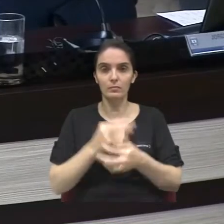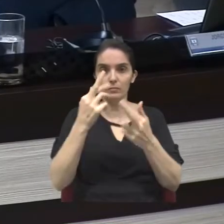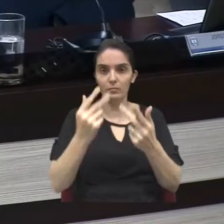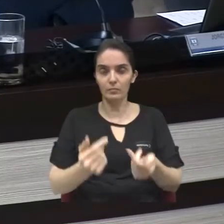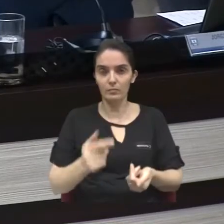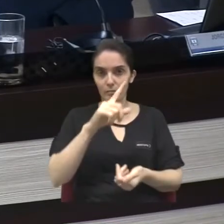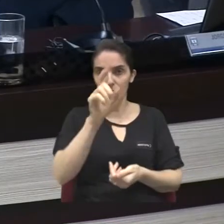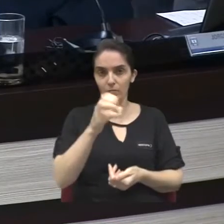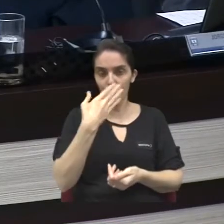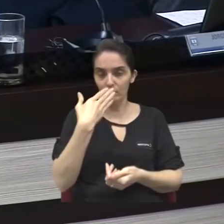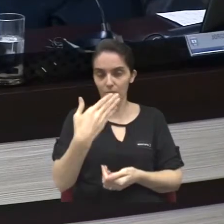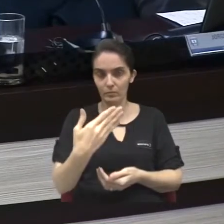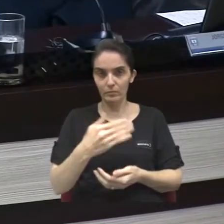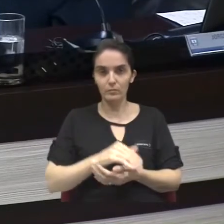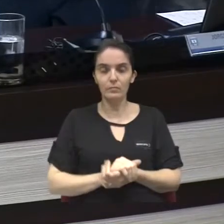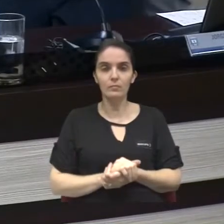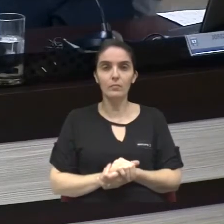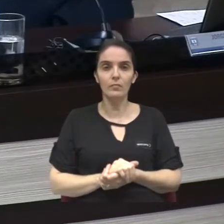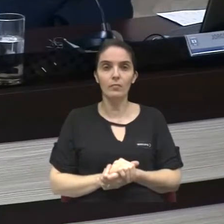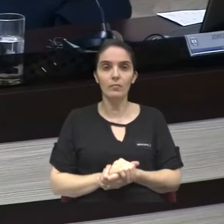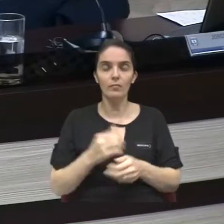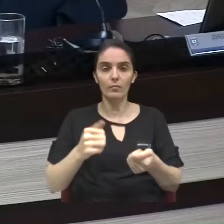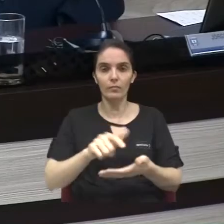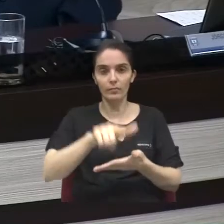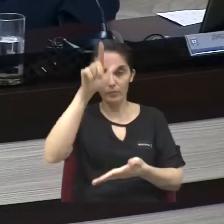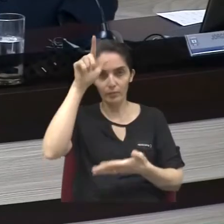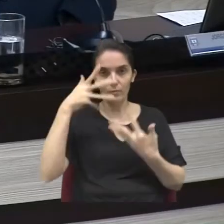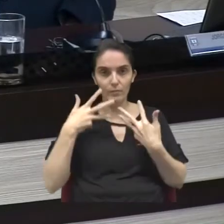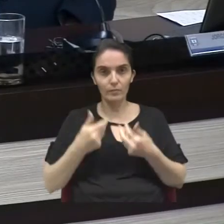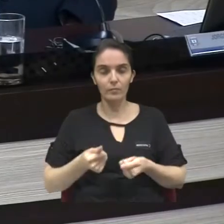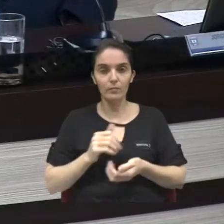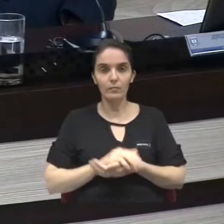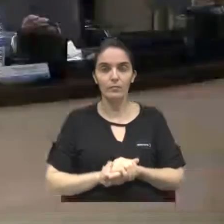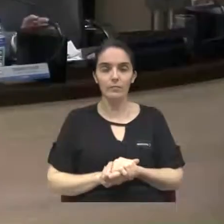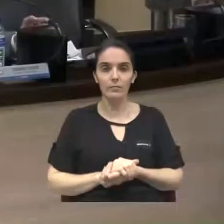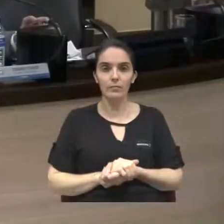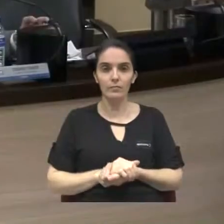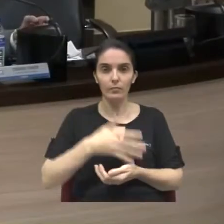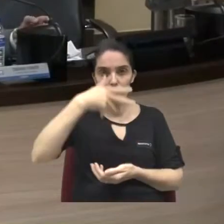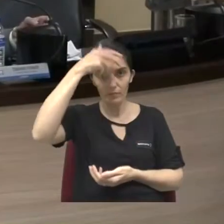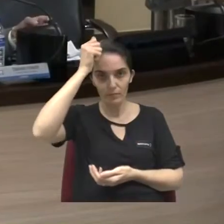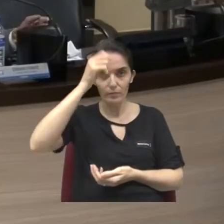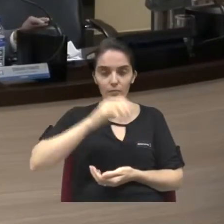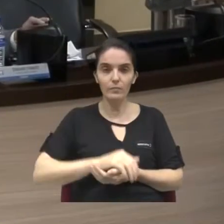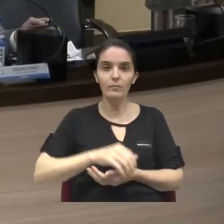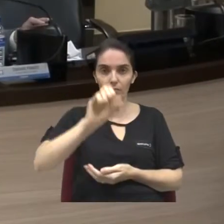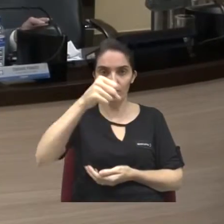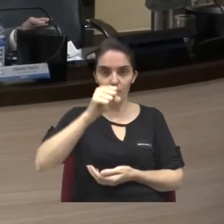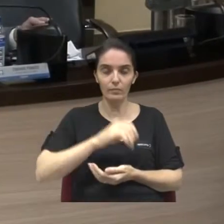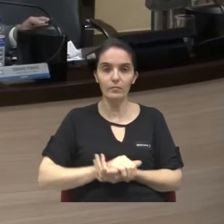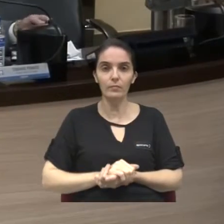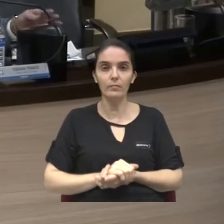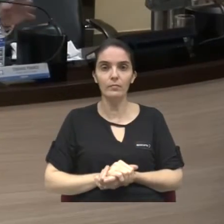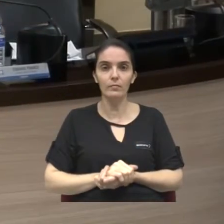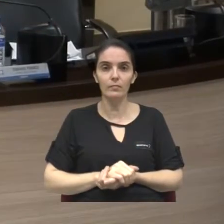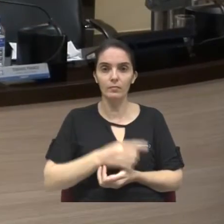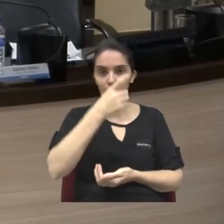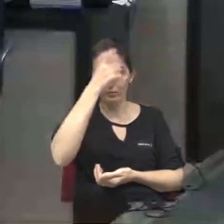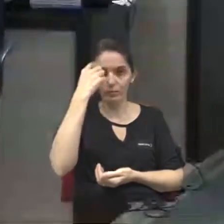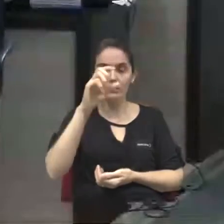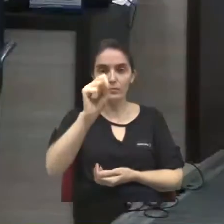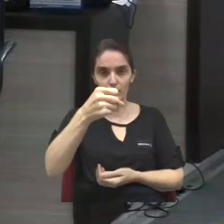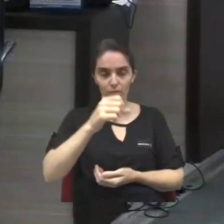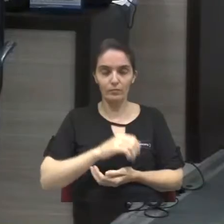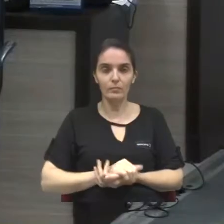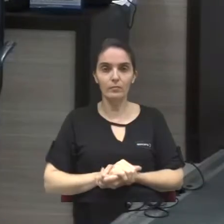Mix, precisa da anuência dos líderes. Vereador Toninho Franco. Sim, presidente. Vereador Marco Xavier. Sim, presidente. Vereador Zé